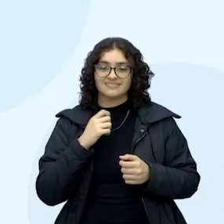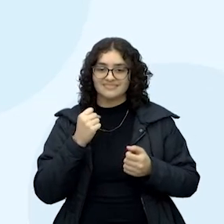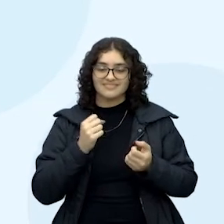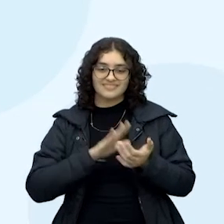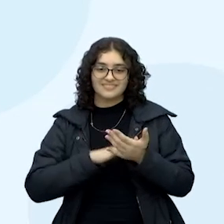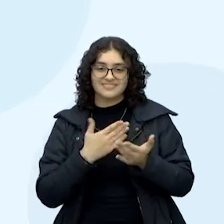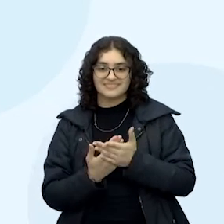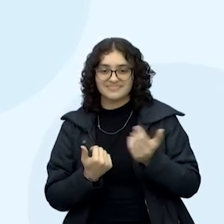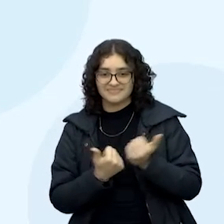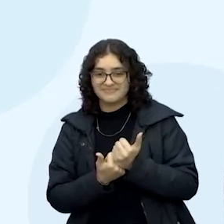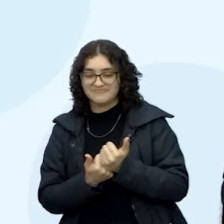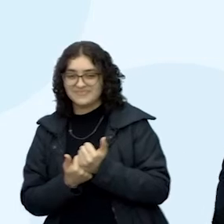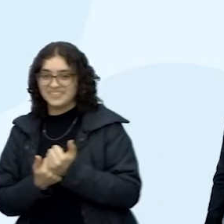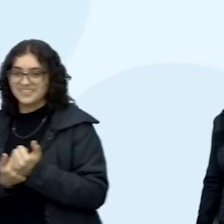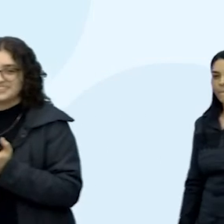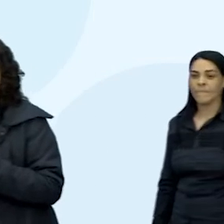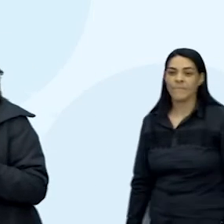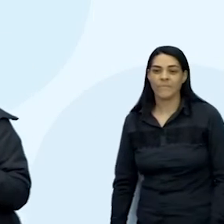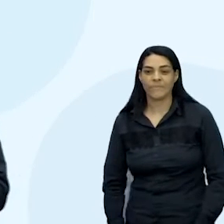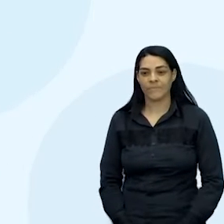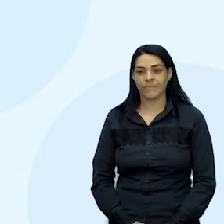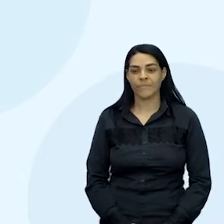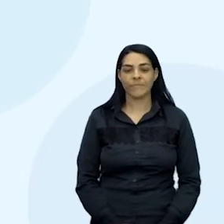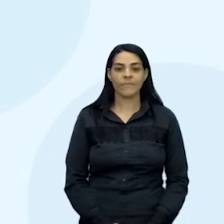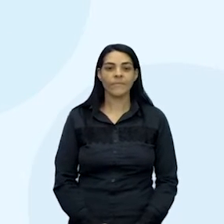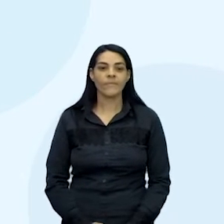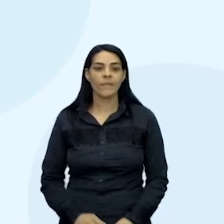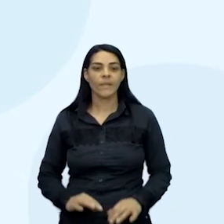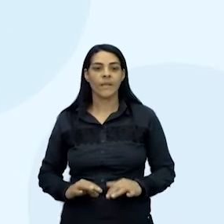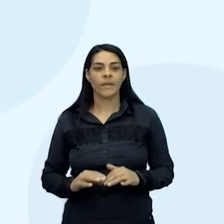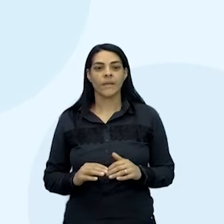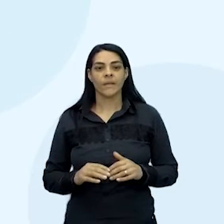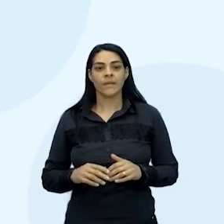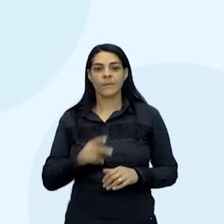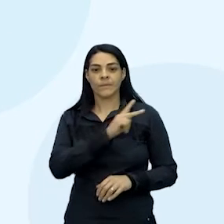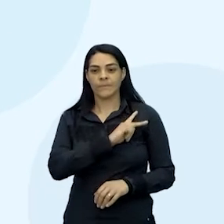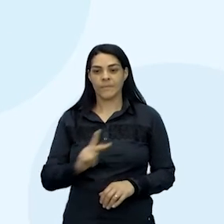enfim. Tanto as funções do presidente como as